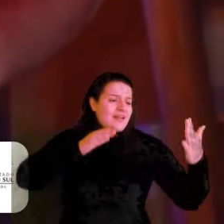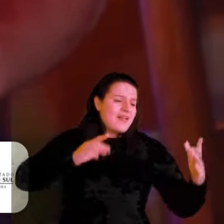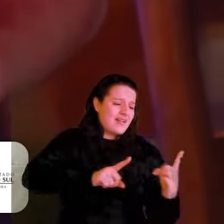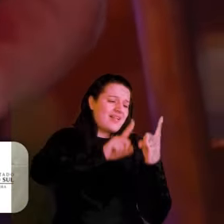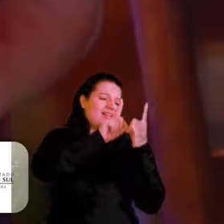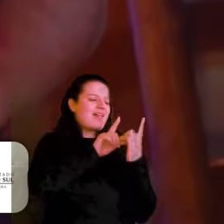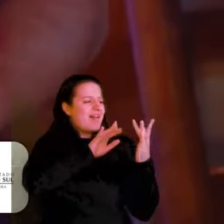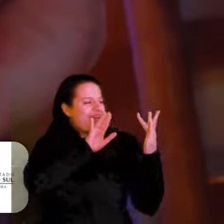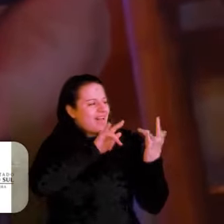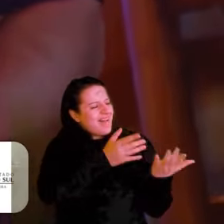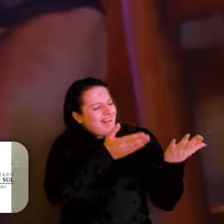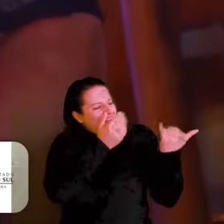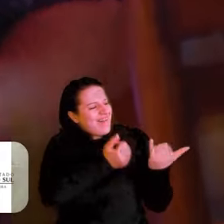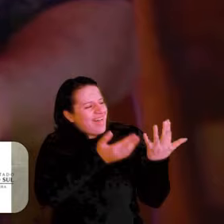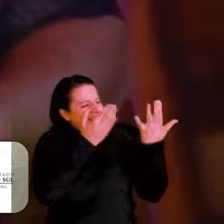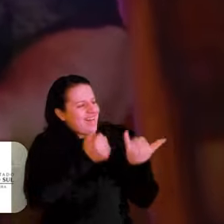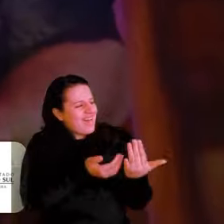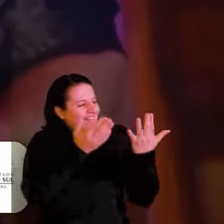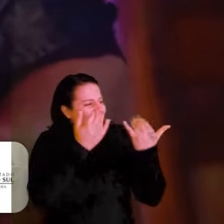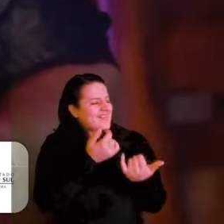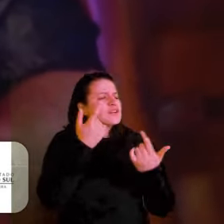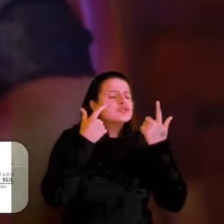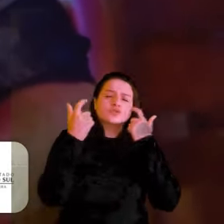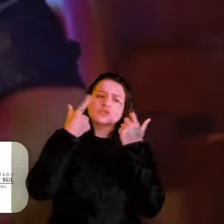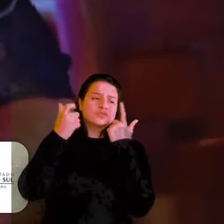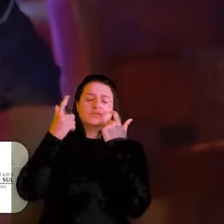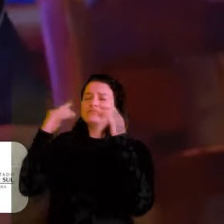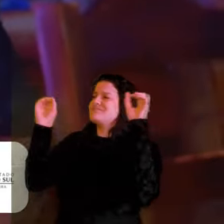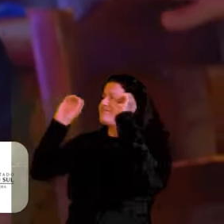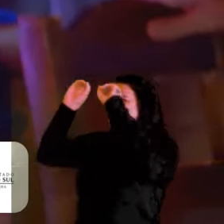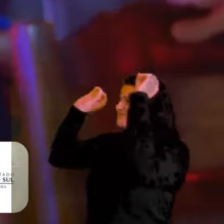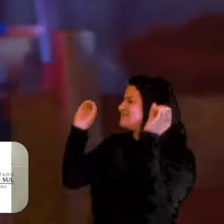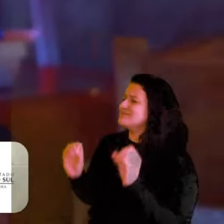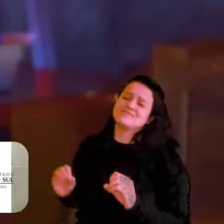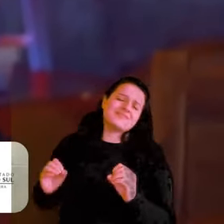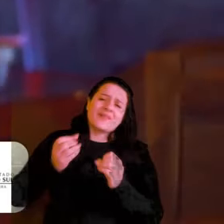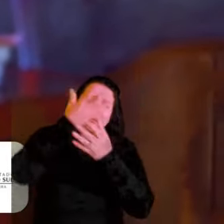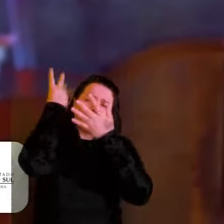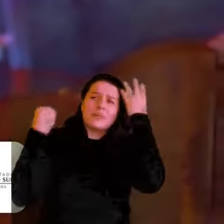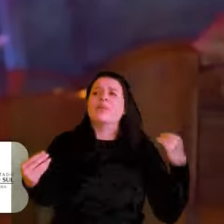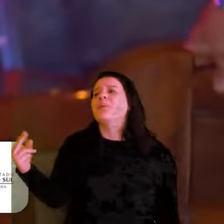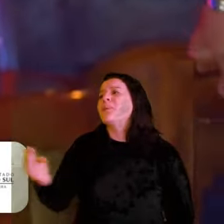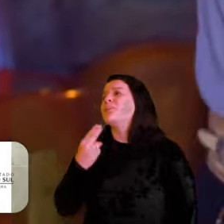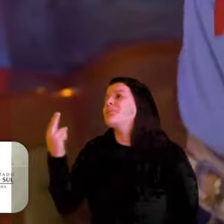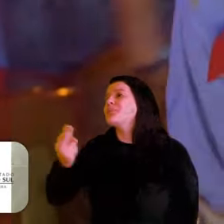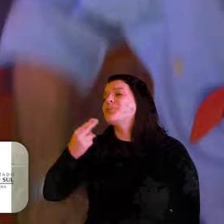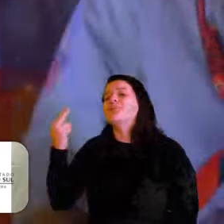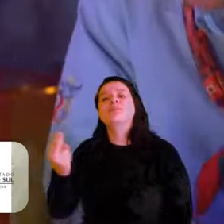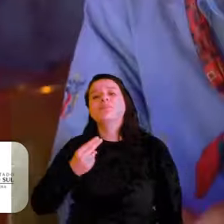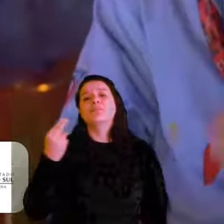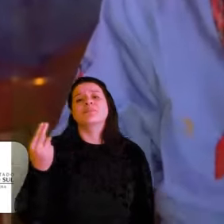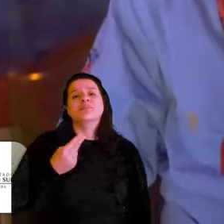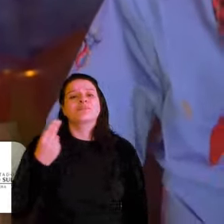Quero te namorar, não quero mais sofrer. Já chega de chorar, tentando